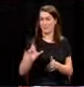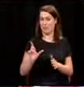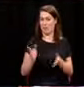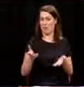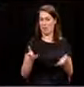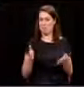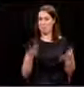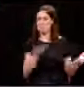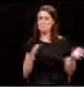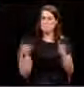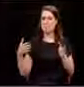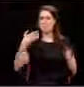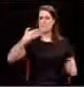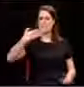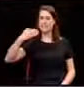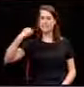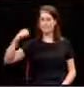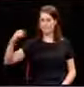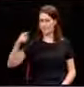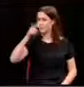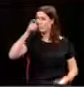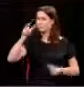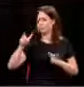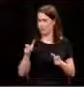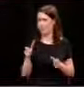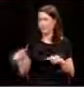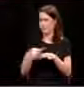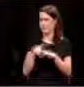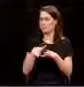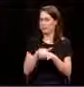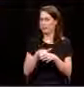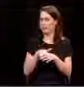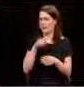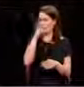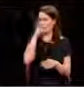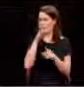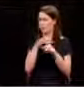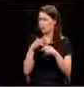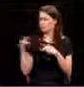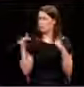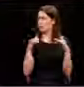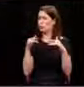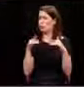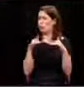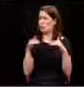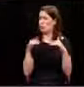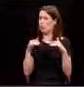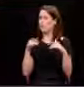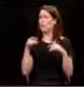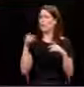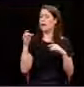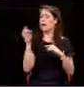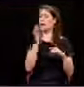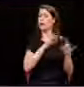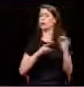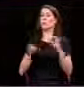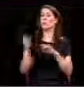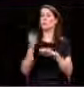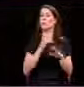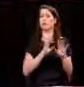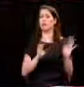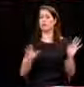perto de 700 pessoas, é o que eles estão a contar, mas é para o jogo do europeu, não é do Estoril. Estamos a falar